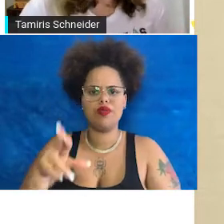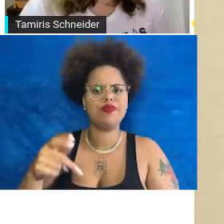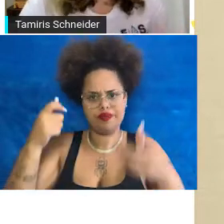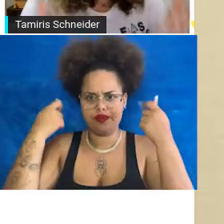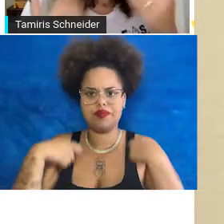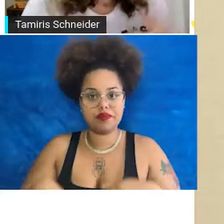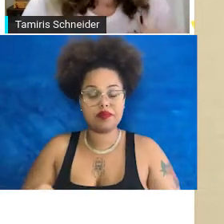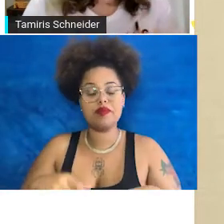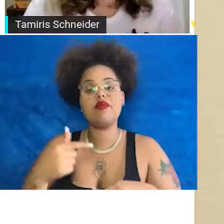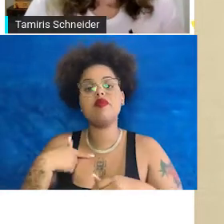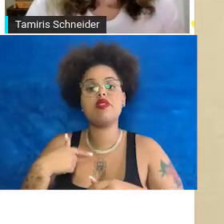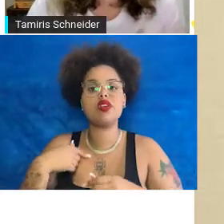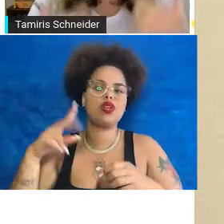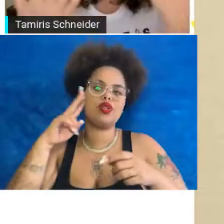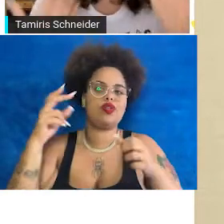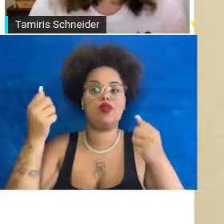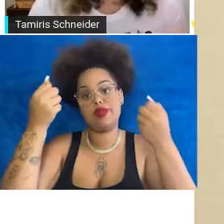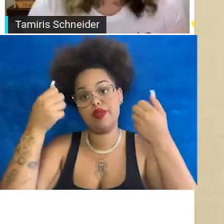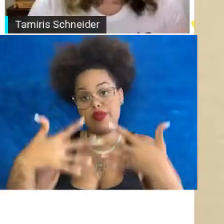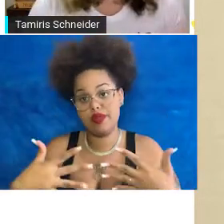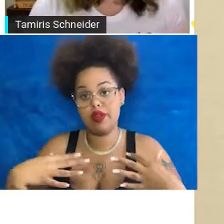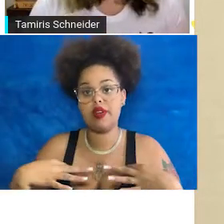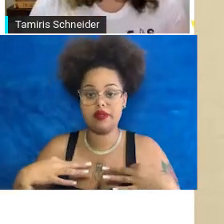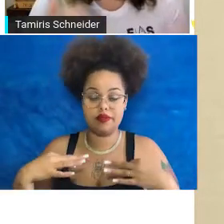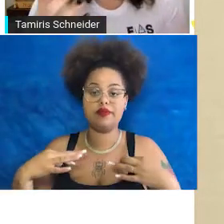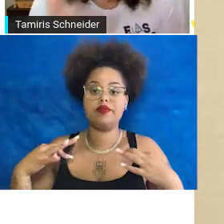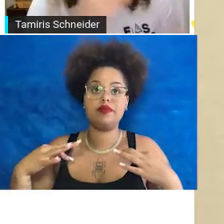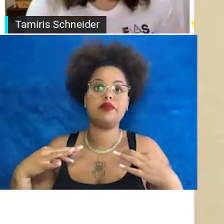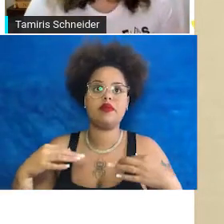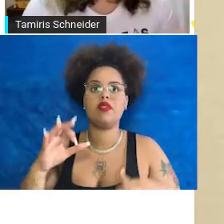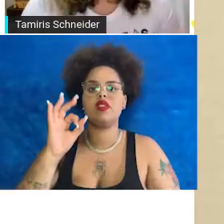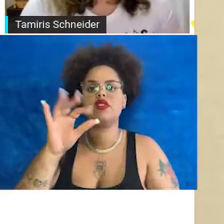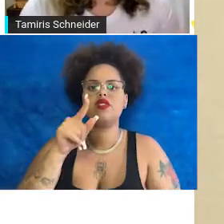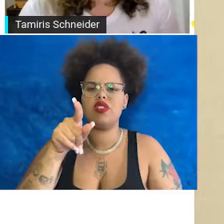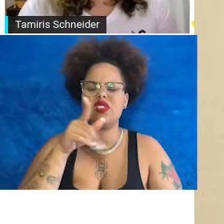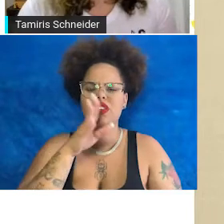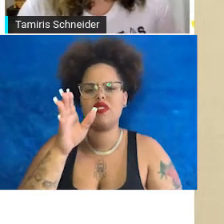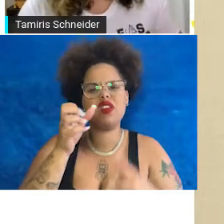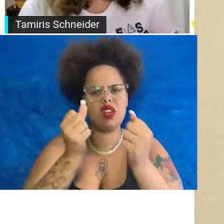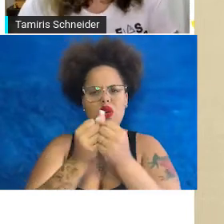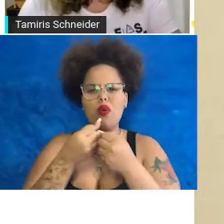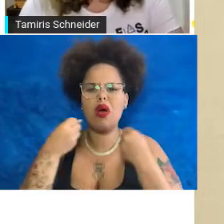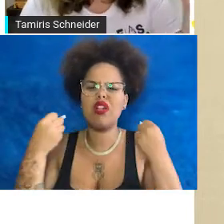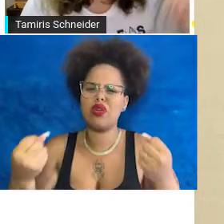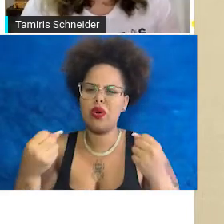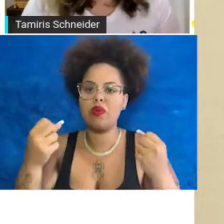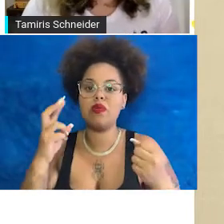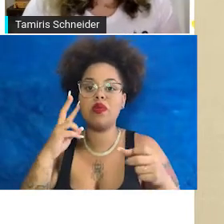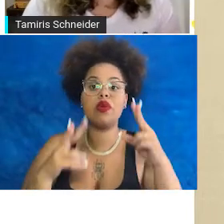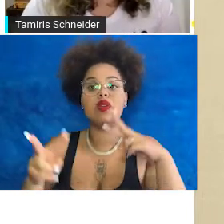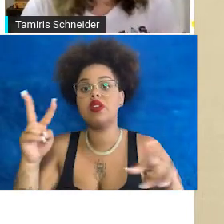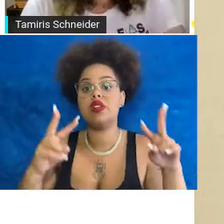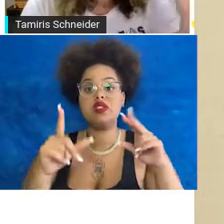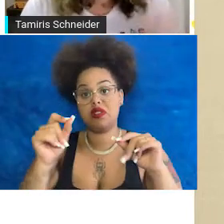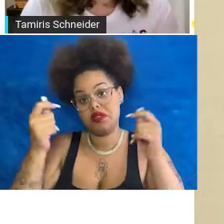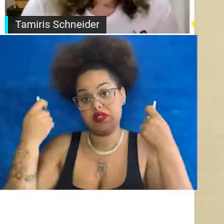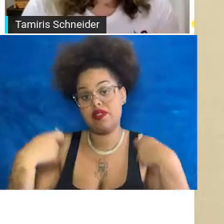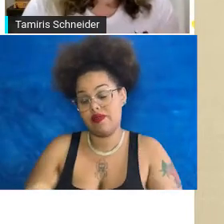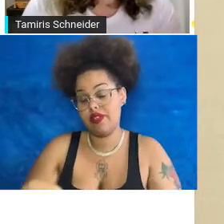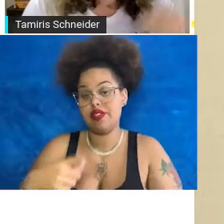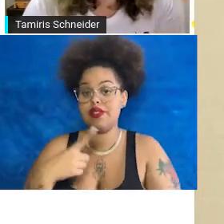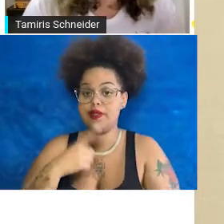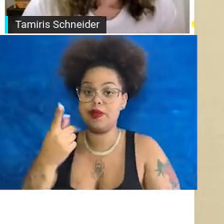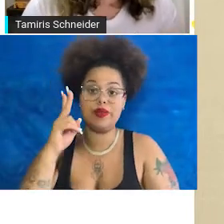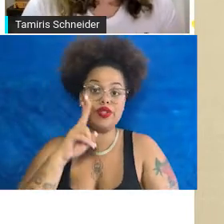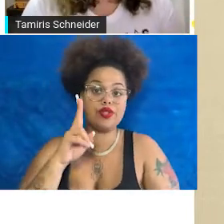vestido. Então, a gente conta histórias através de roupas. Se você vai lá no seu guarda-roupa, dá uma olhadinha no que você veste, ali conta uma